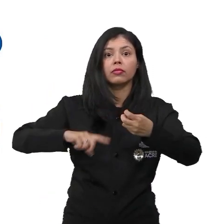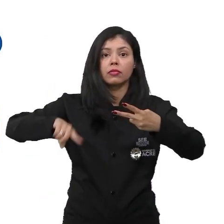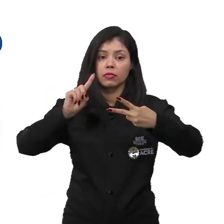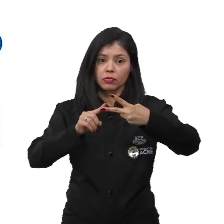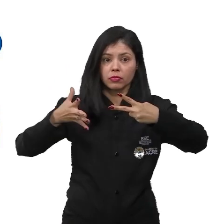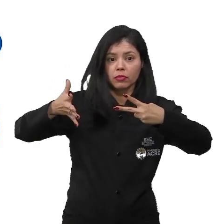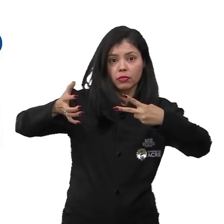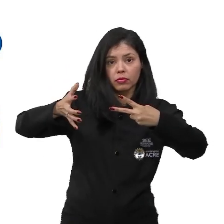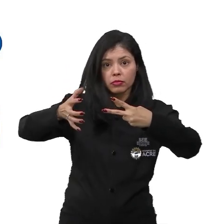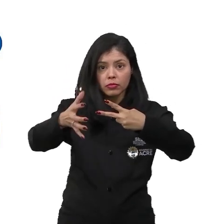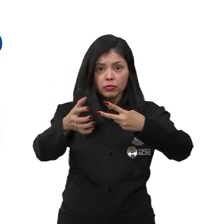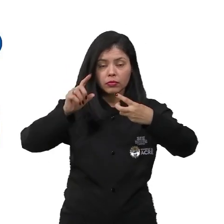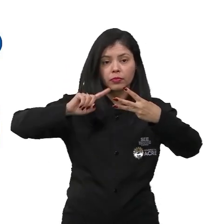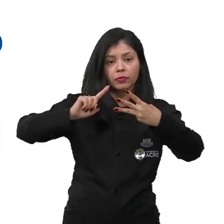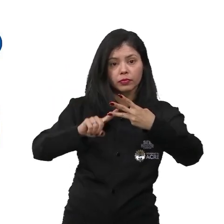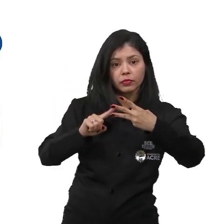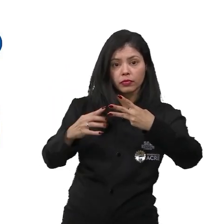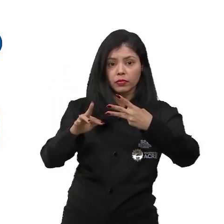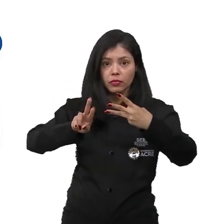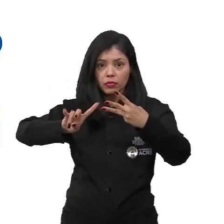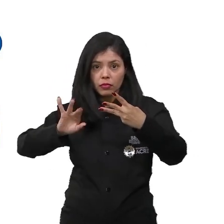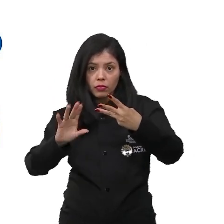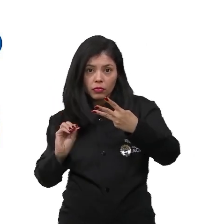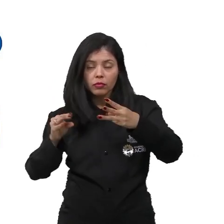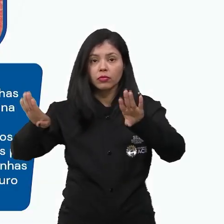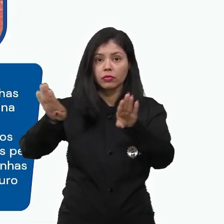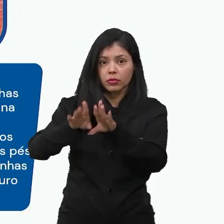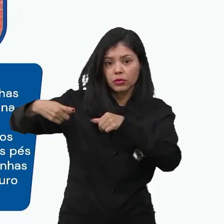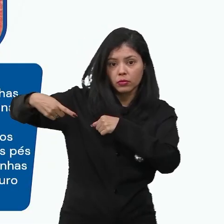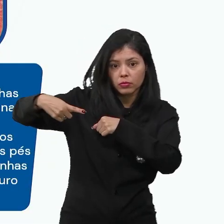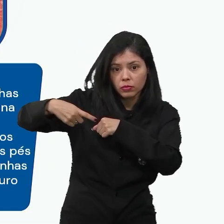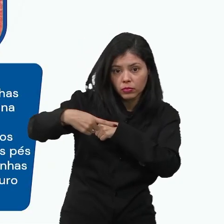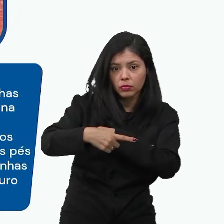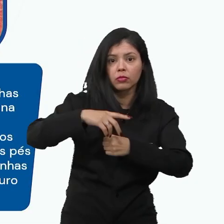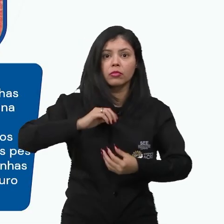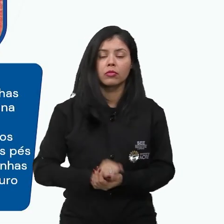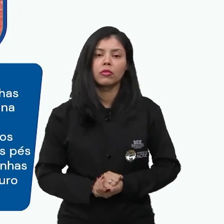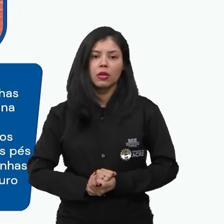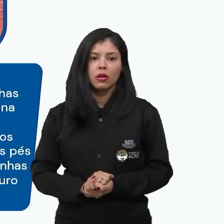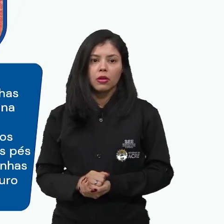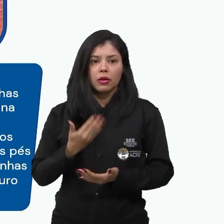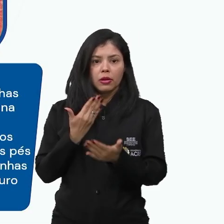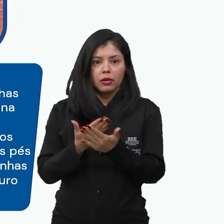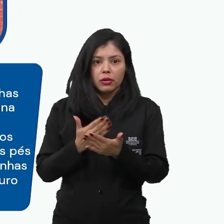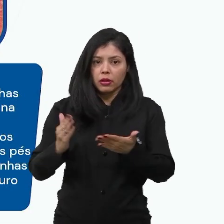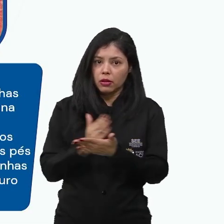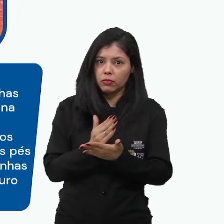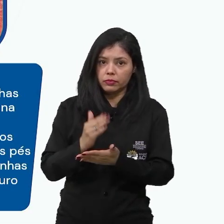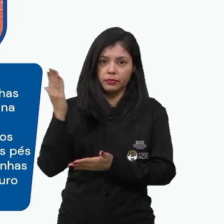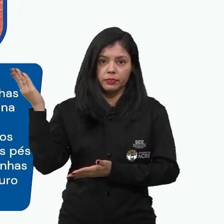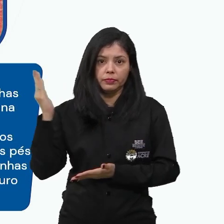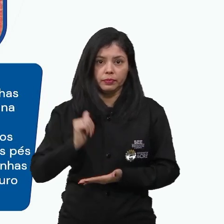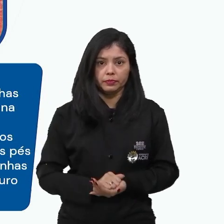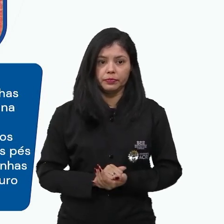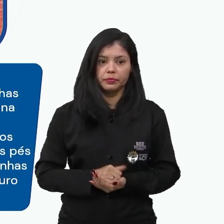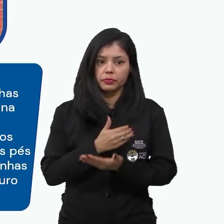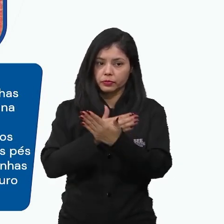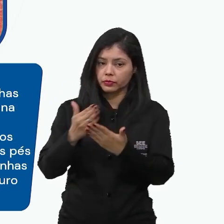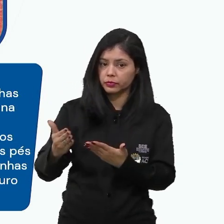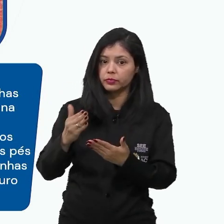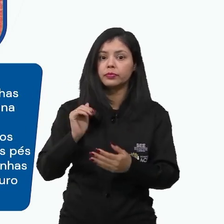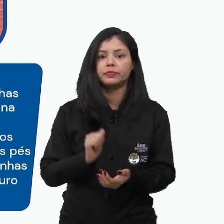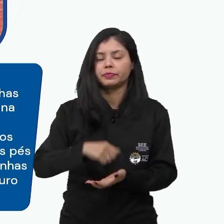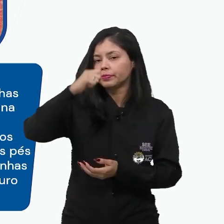bactérias, fungos ou vermes. Então aqui, ó, gente, na nossa aula a gente vai falar de algumas doenças, começando aqui